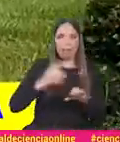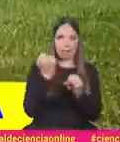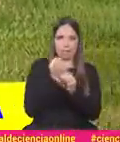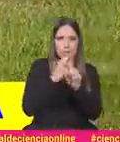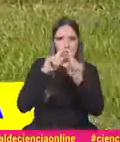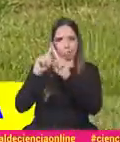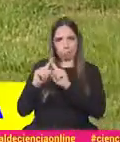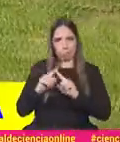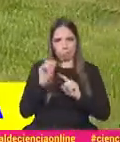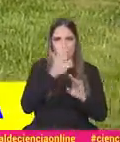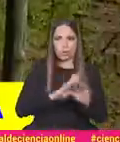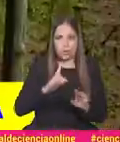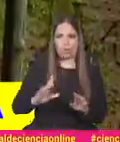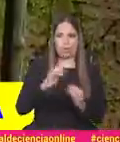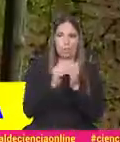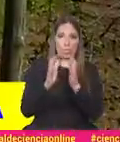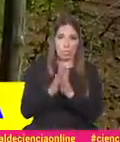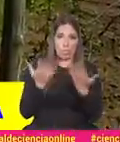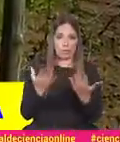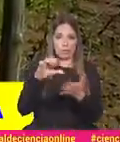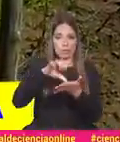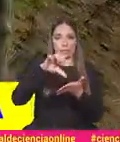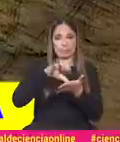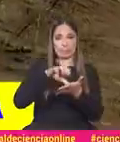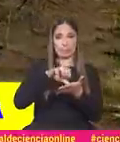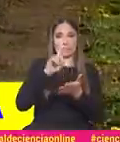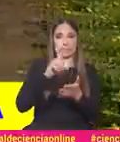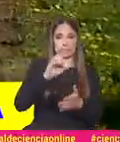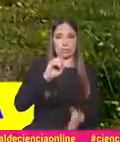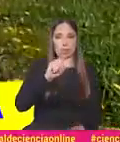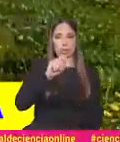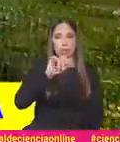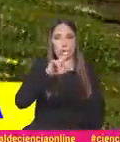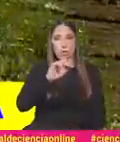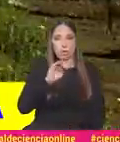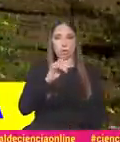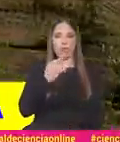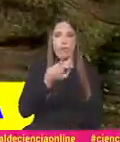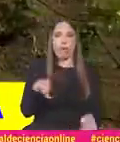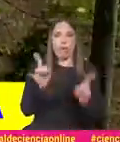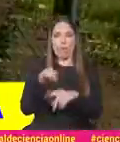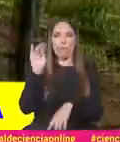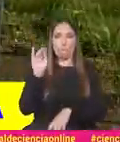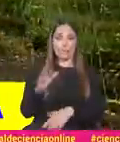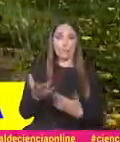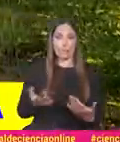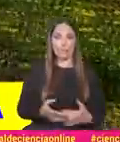de várias índole em todo o território nacional. A sede do INIAVE é em Oeiras, mas voltemos ao banco.